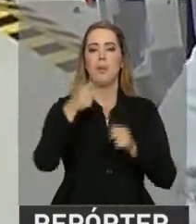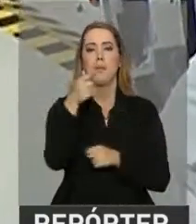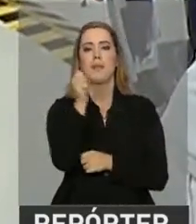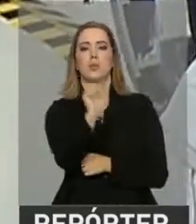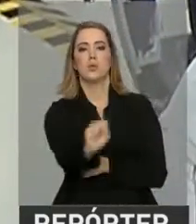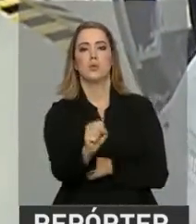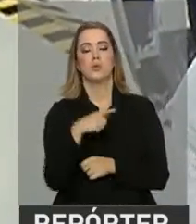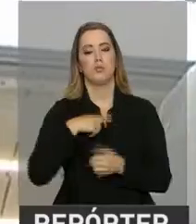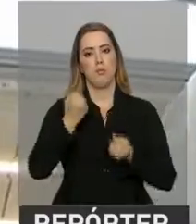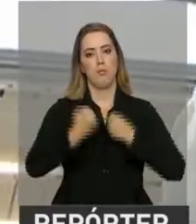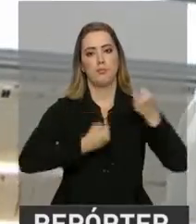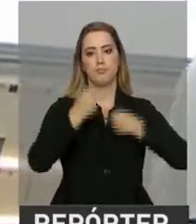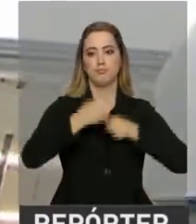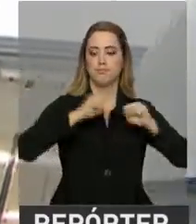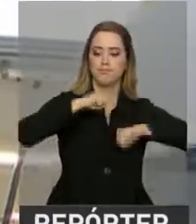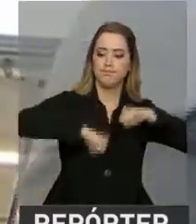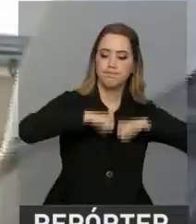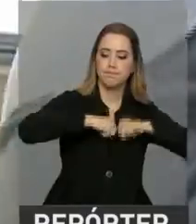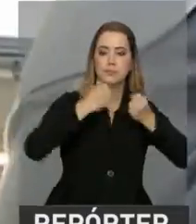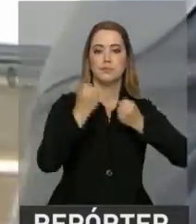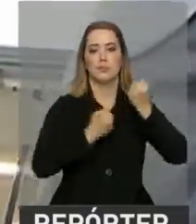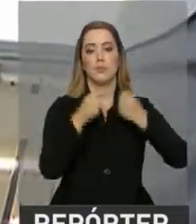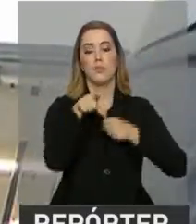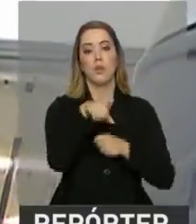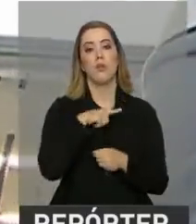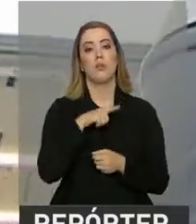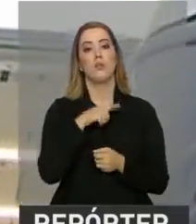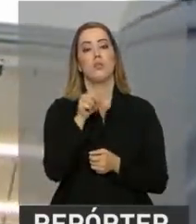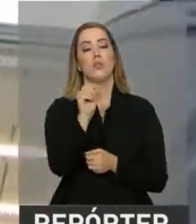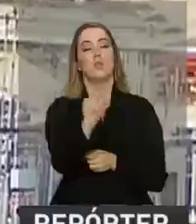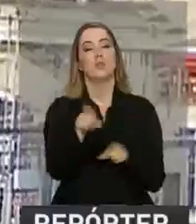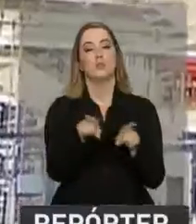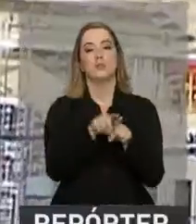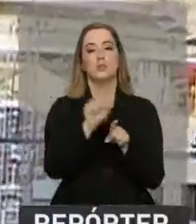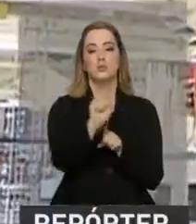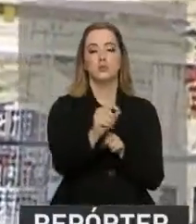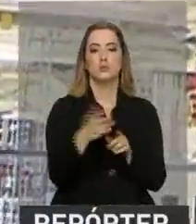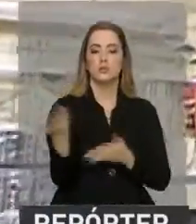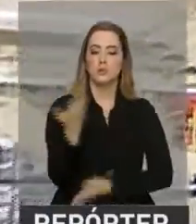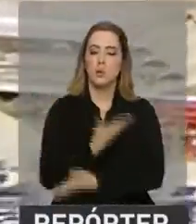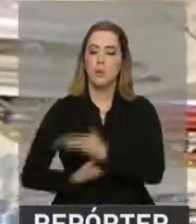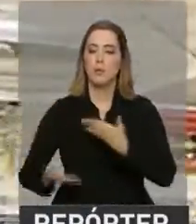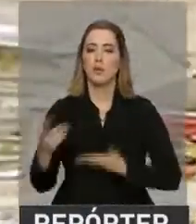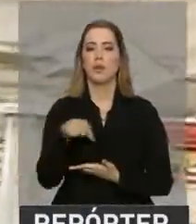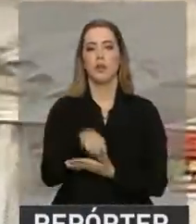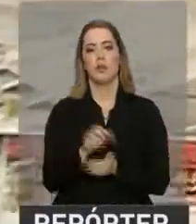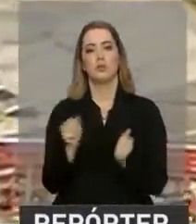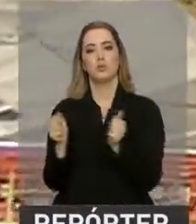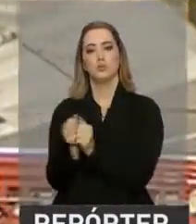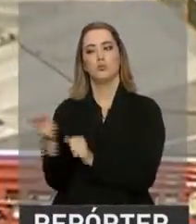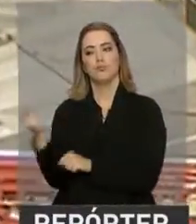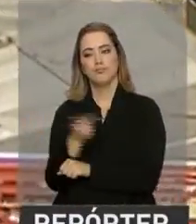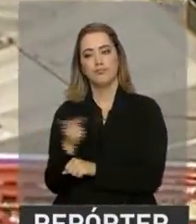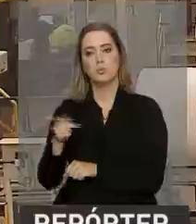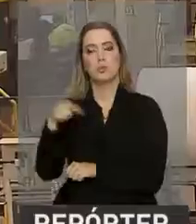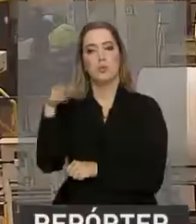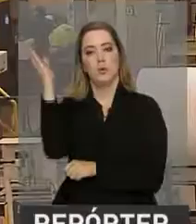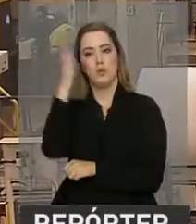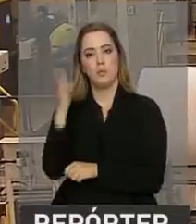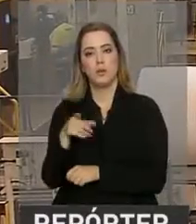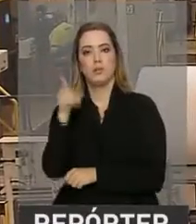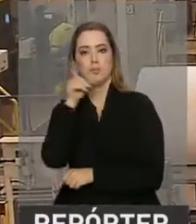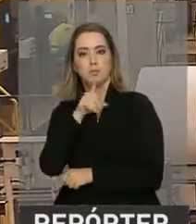automobilística de acordo com a confederação nacional da indústria o mercado norte americano também a opção de